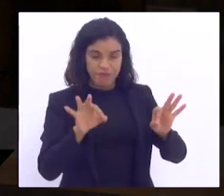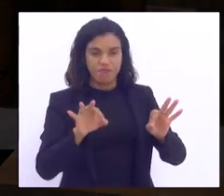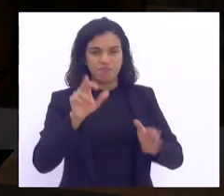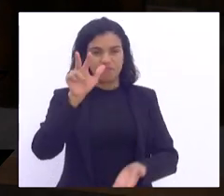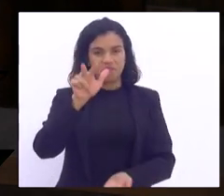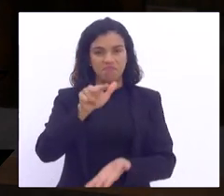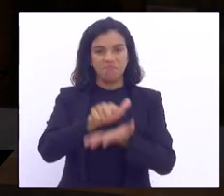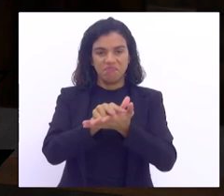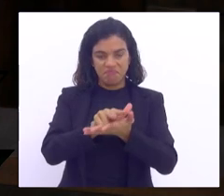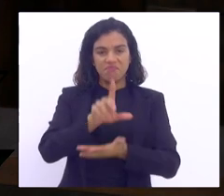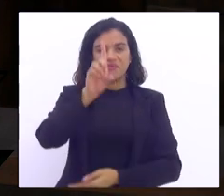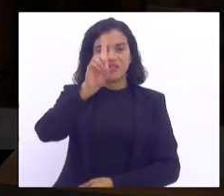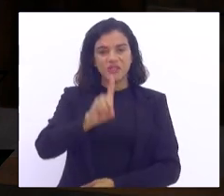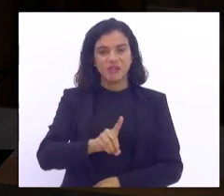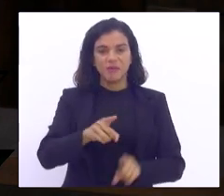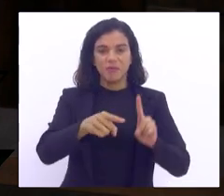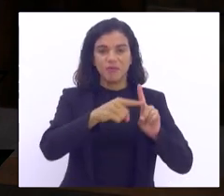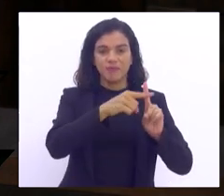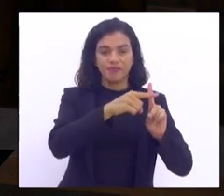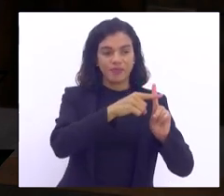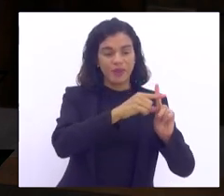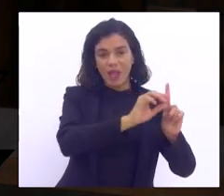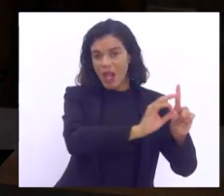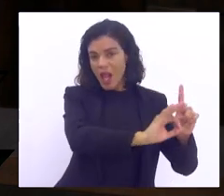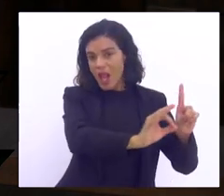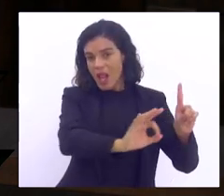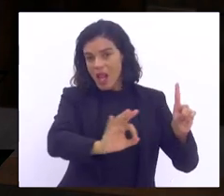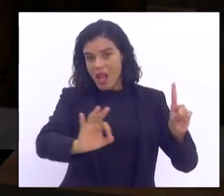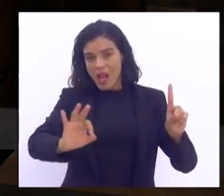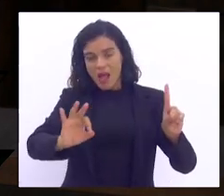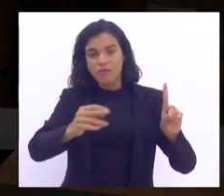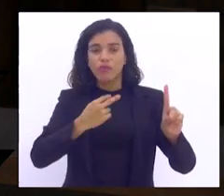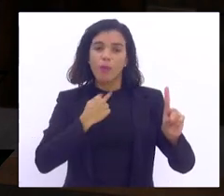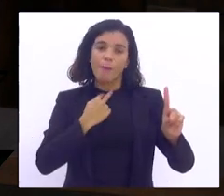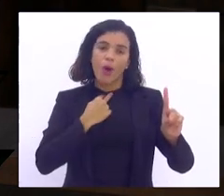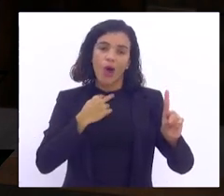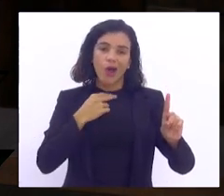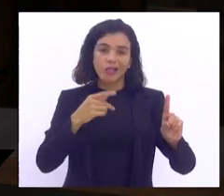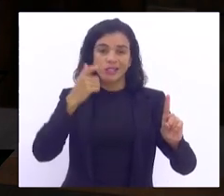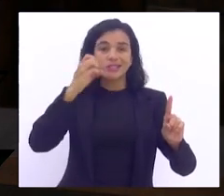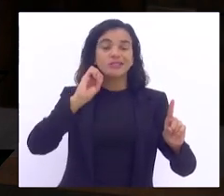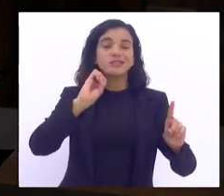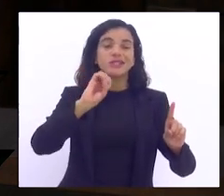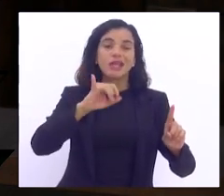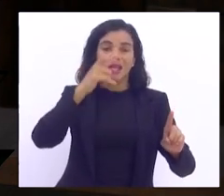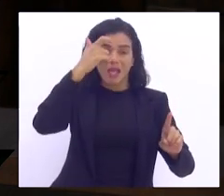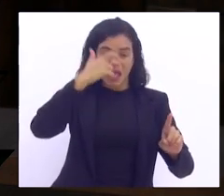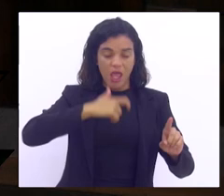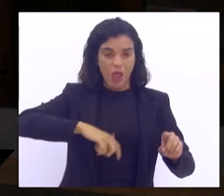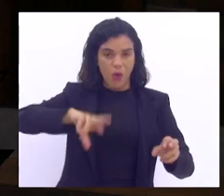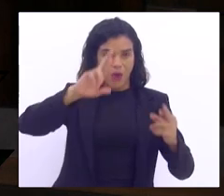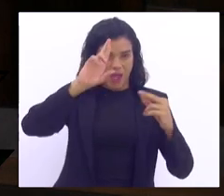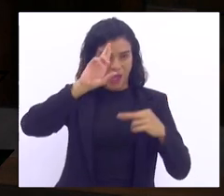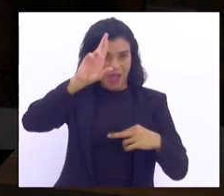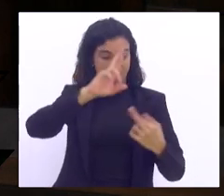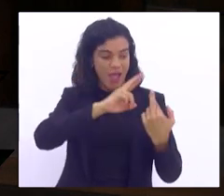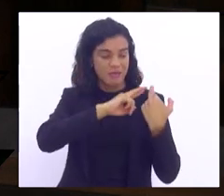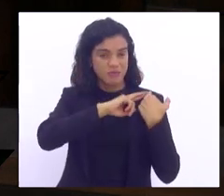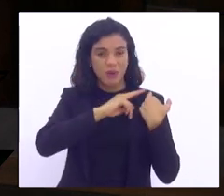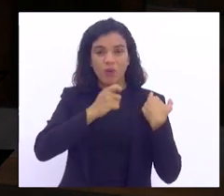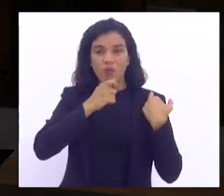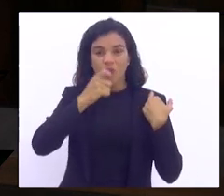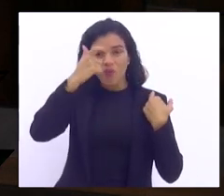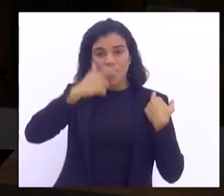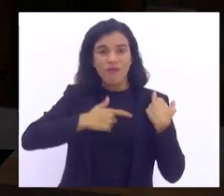reconhecido pelo direito positivo, nenhum deles pode ser exercido se o portador, se o titular, não tiver a